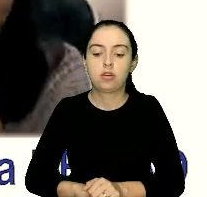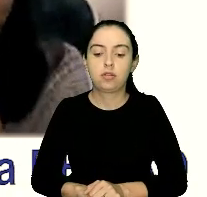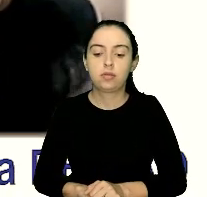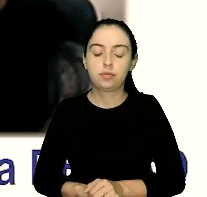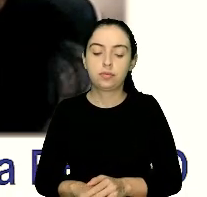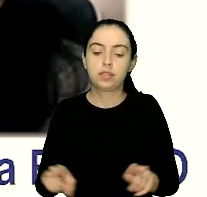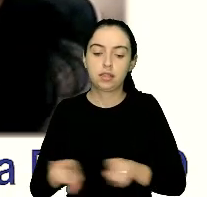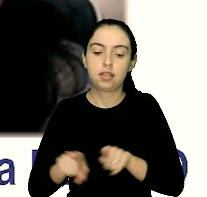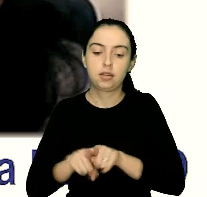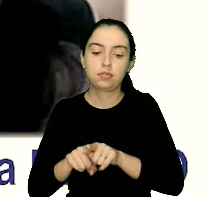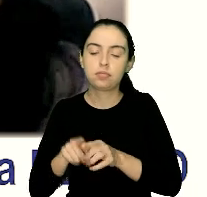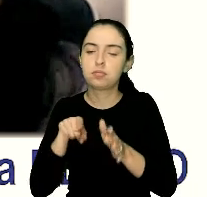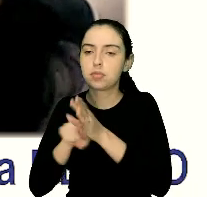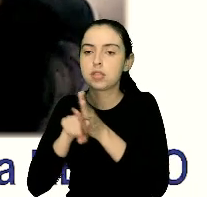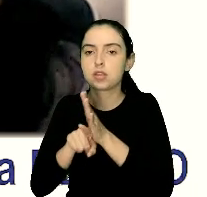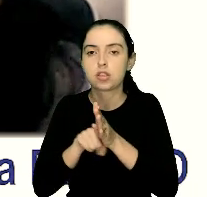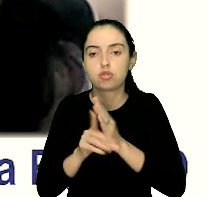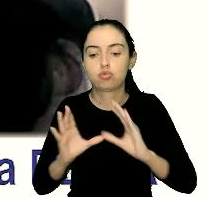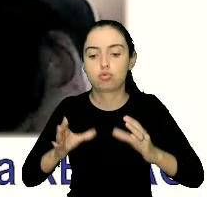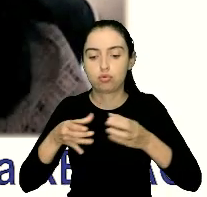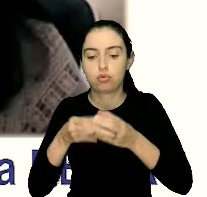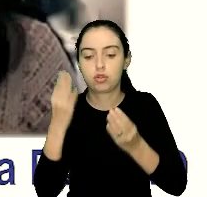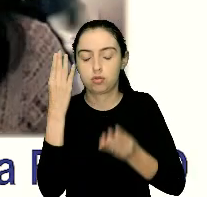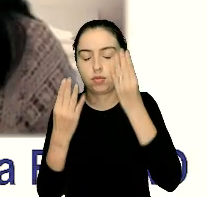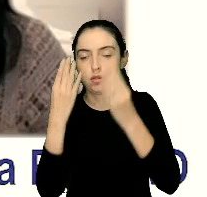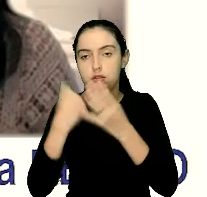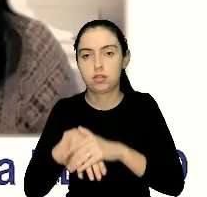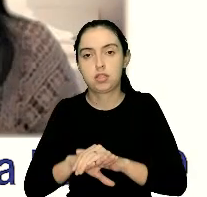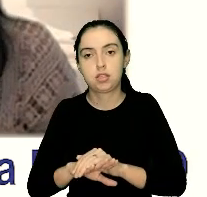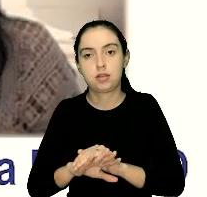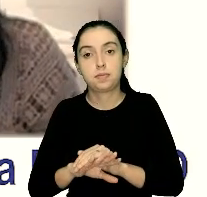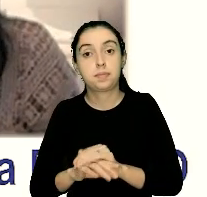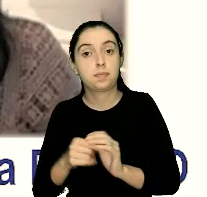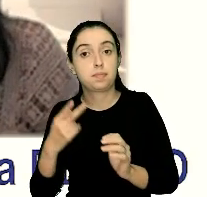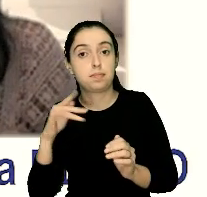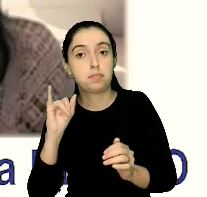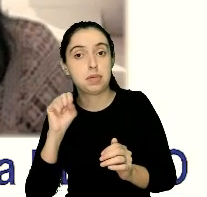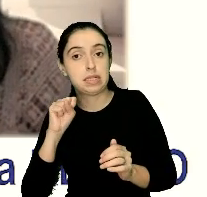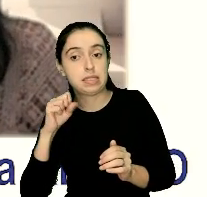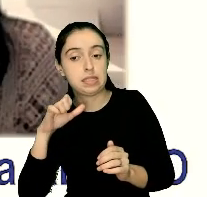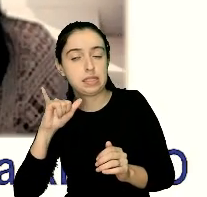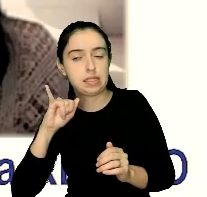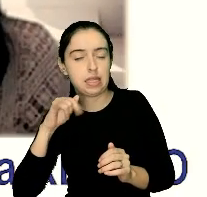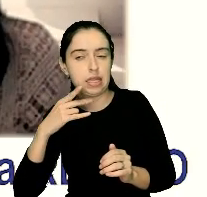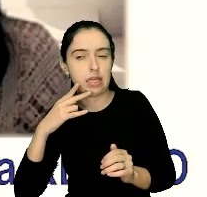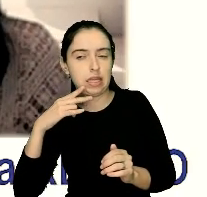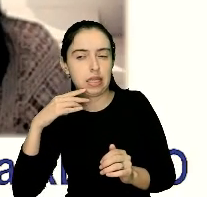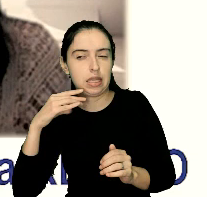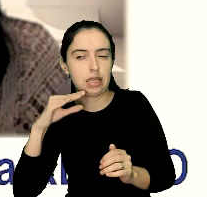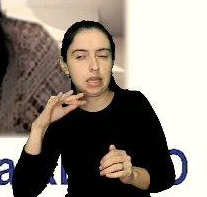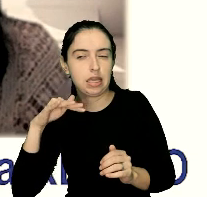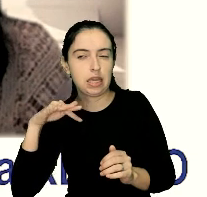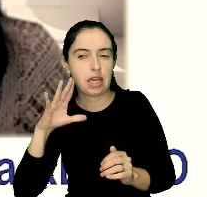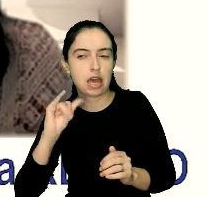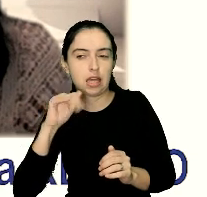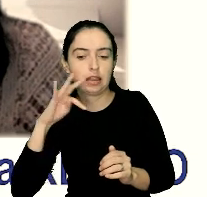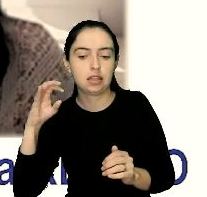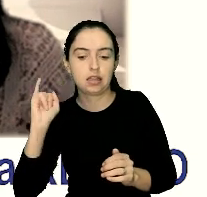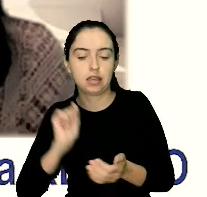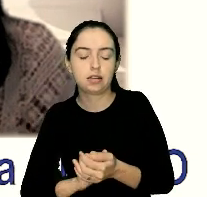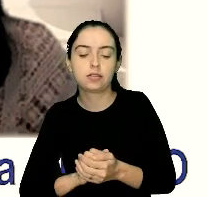de Psicologia e Psiquiatria Forense, setor de Psicologia e Psiquiatria do Trabalho, do Instituto